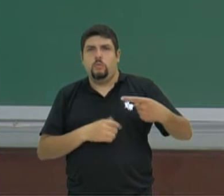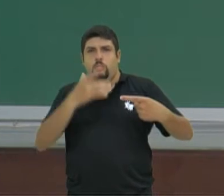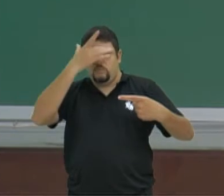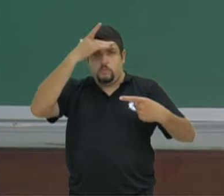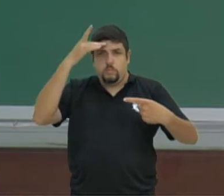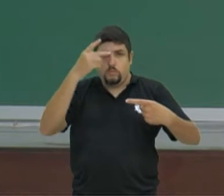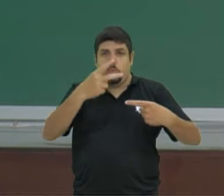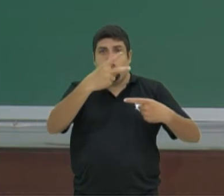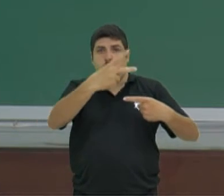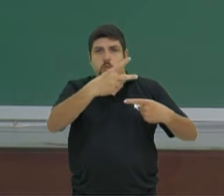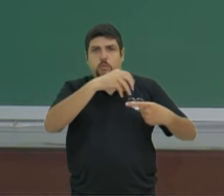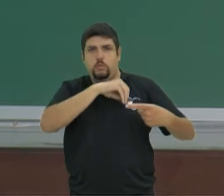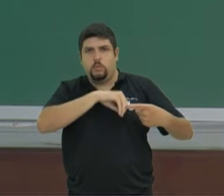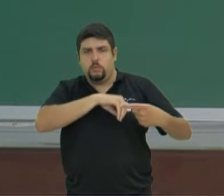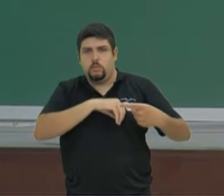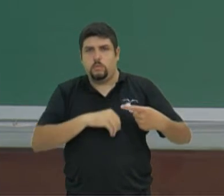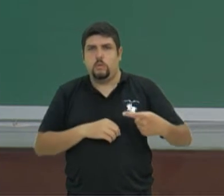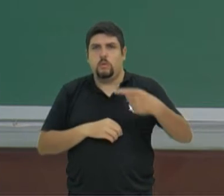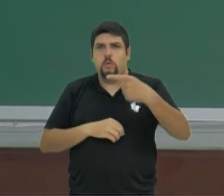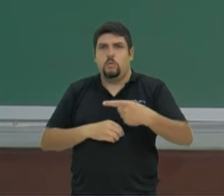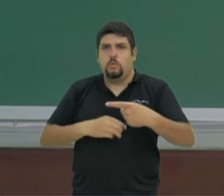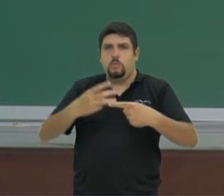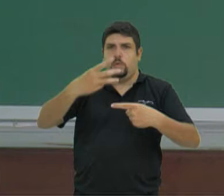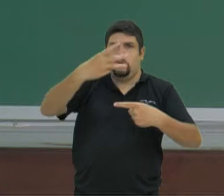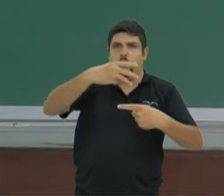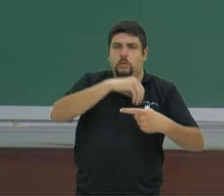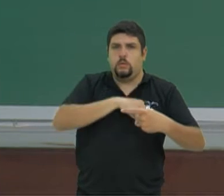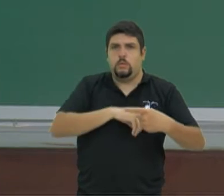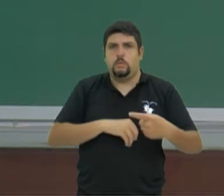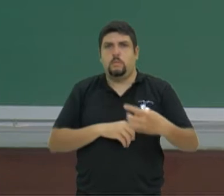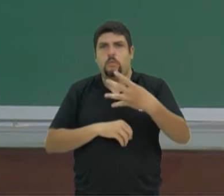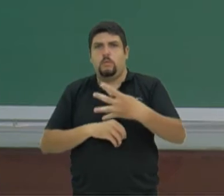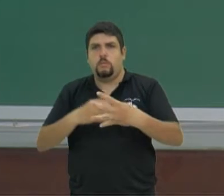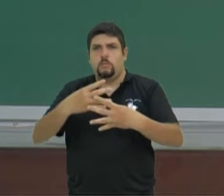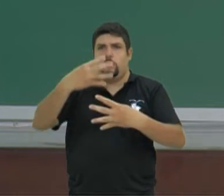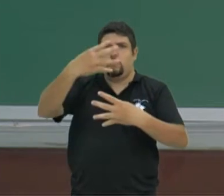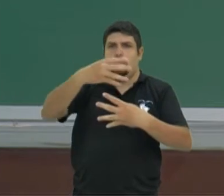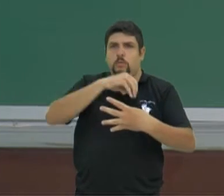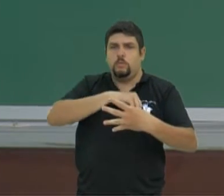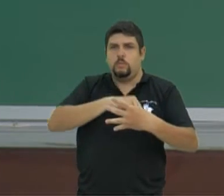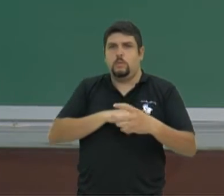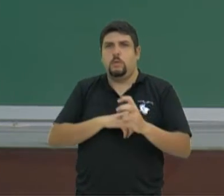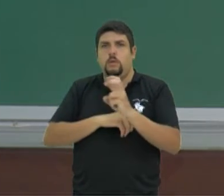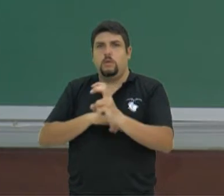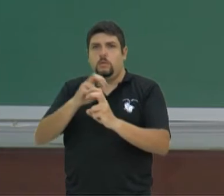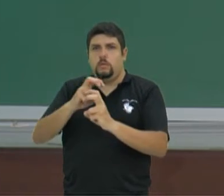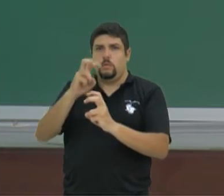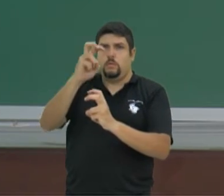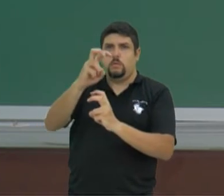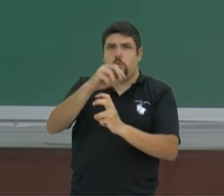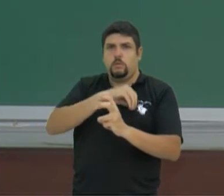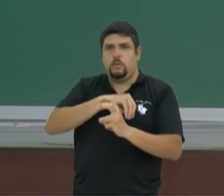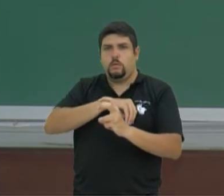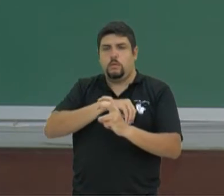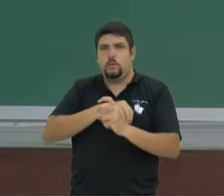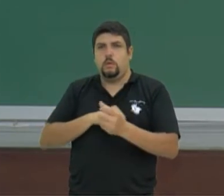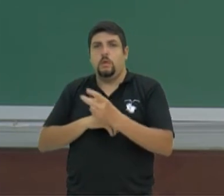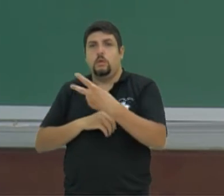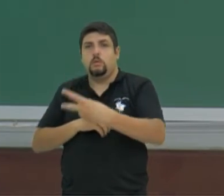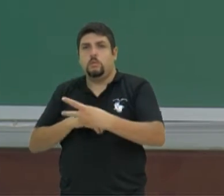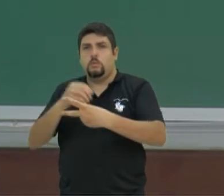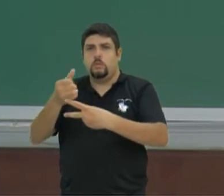mínimos, um que recebe 3, 4 que recebem 4, 5 que recebem 5, 2 que recebem